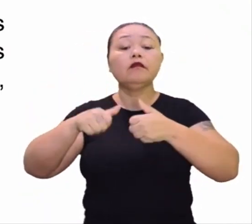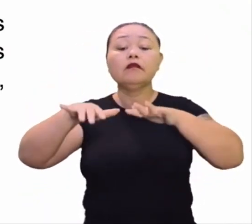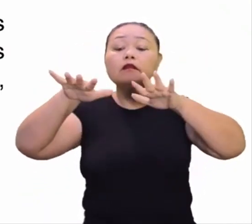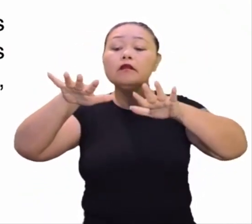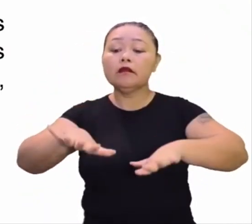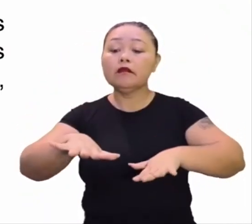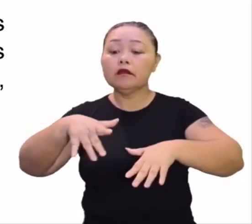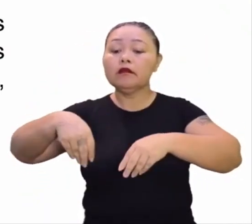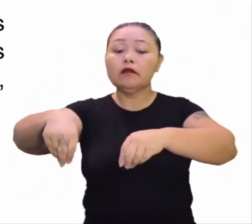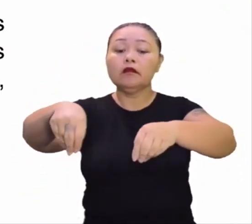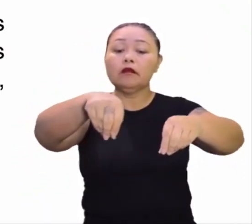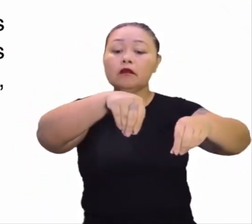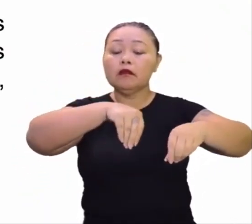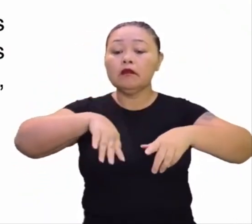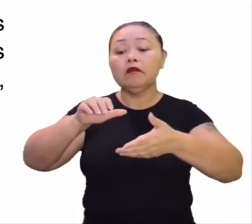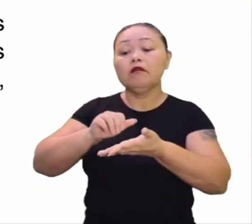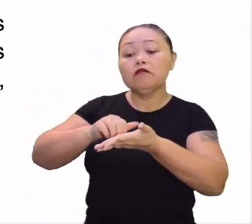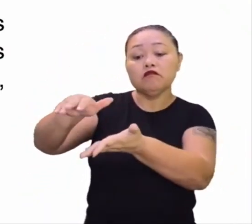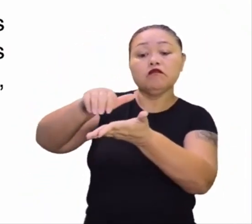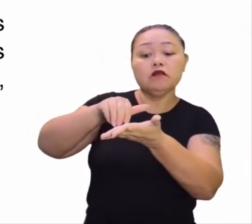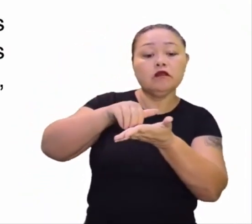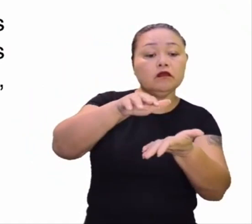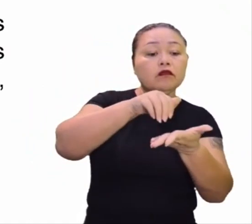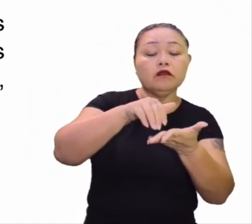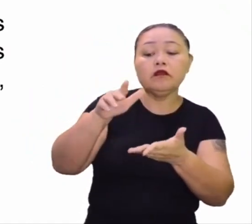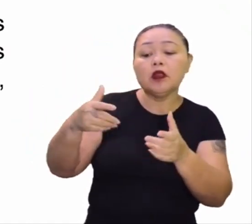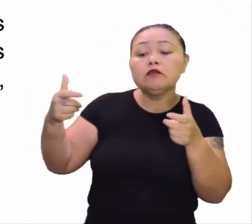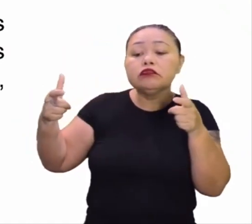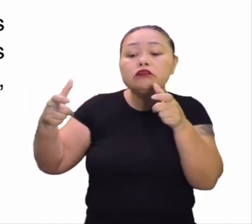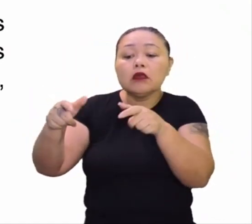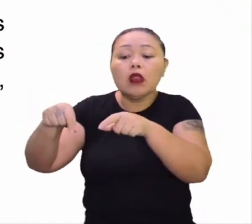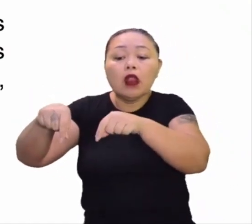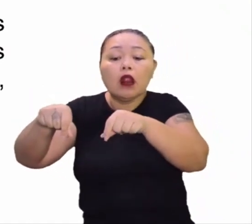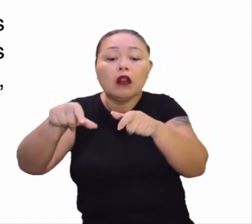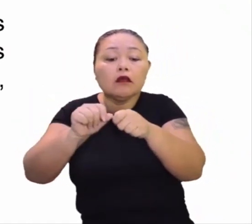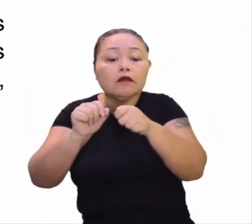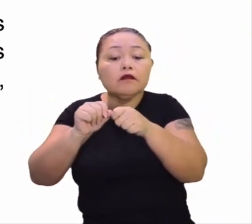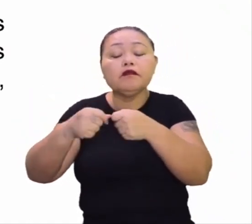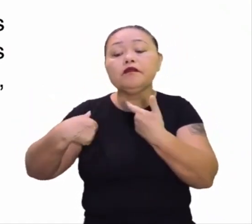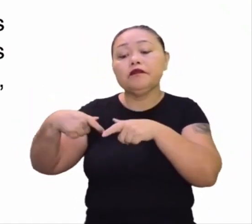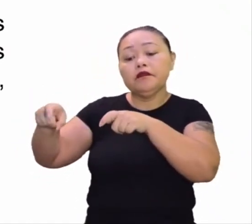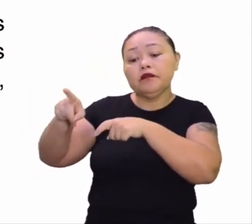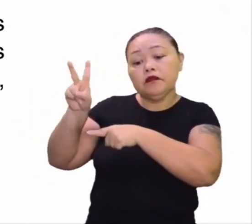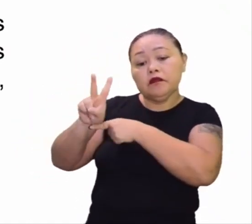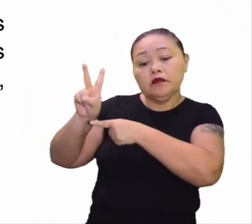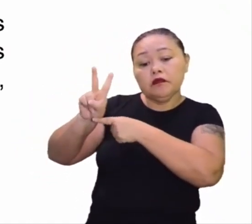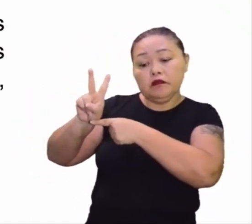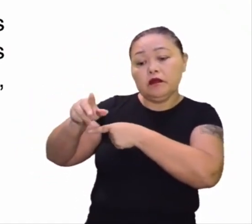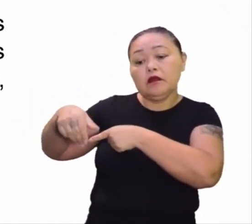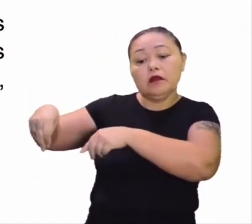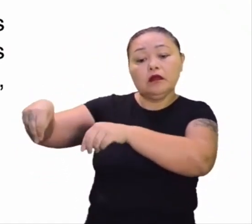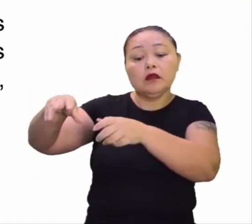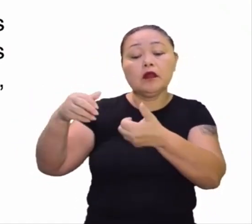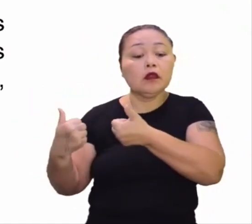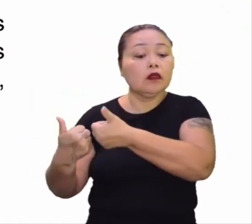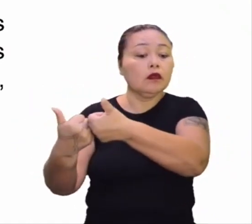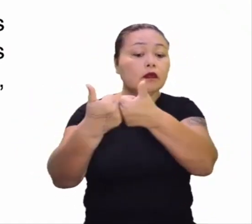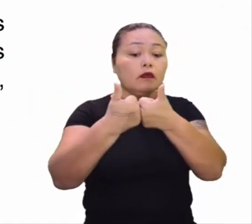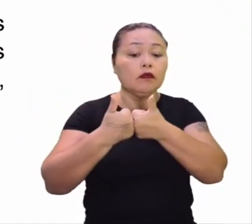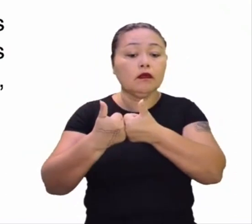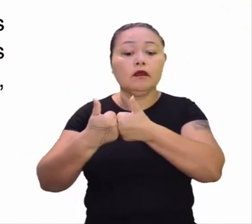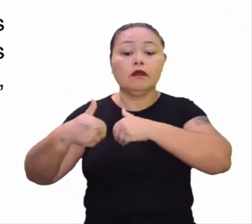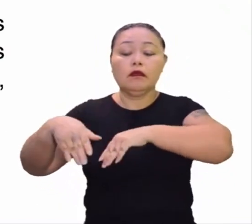fundiária expulsou os pequenos agricultores das melhores terras situadas nas